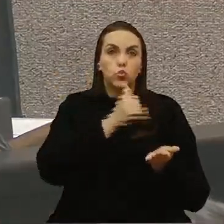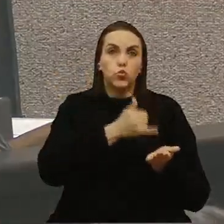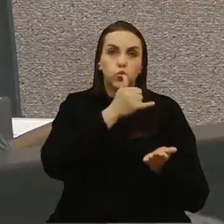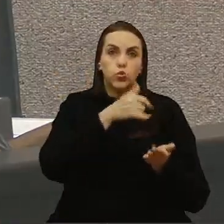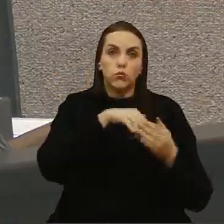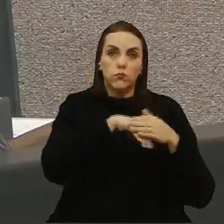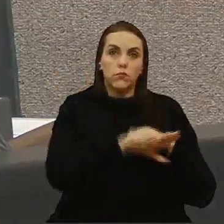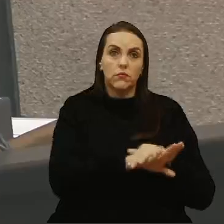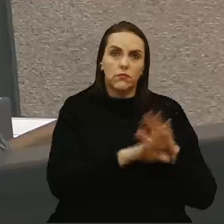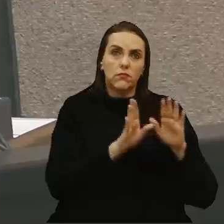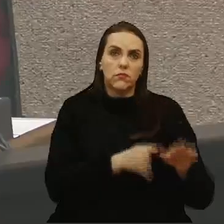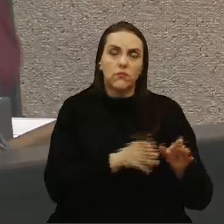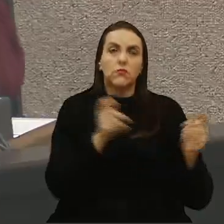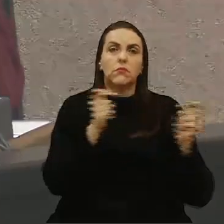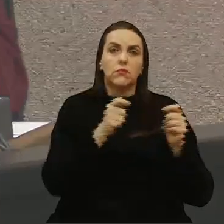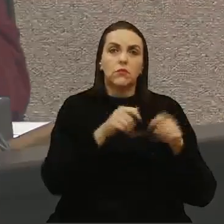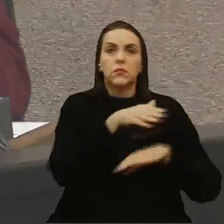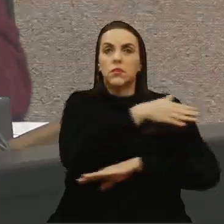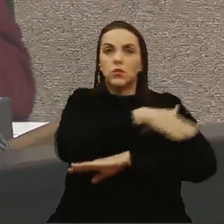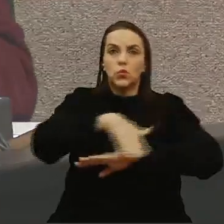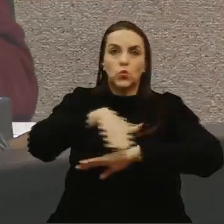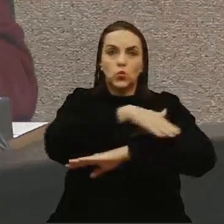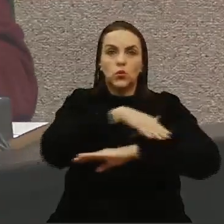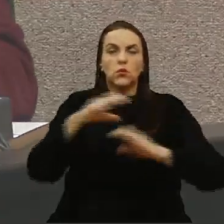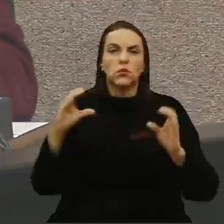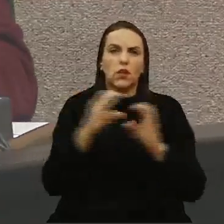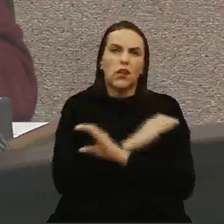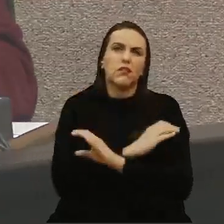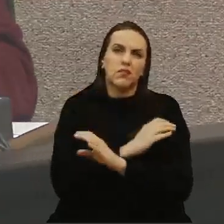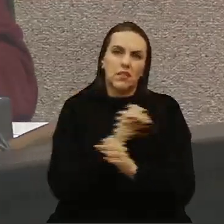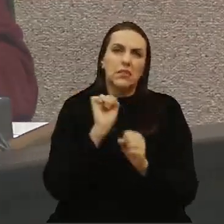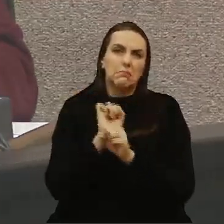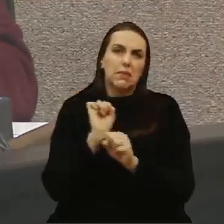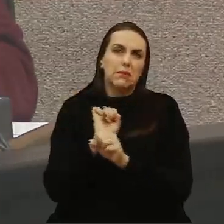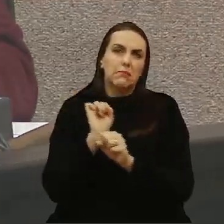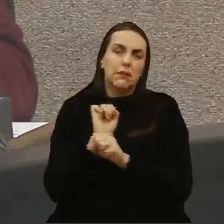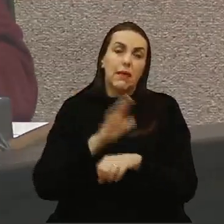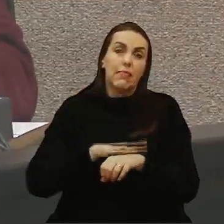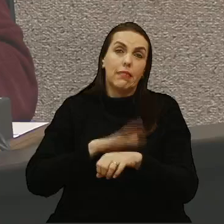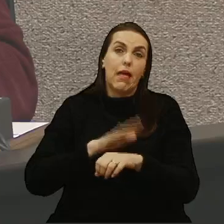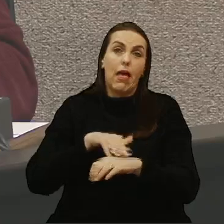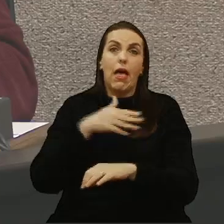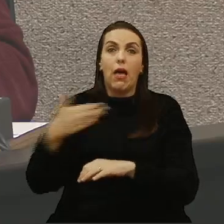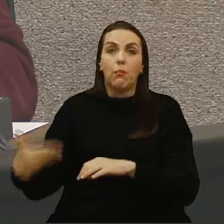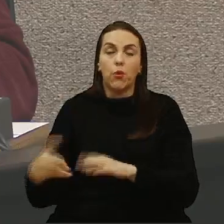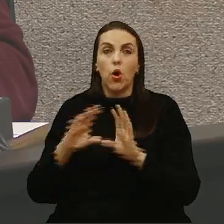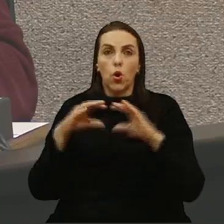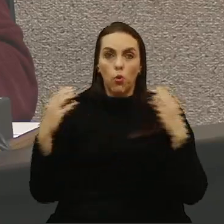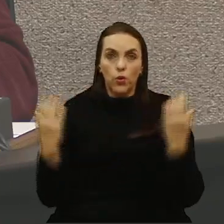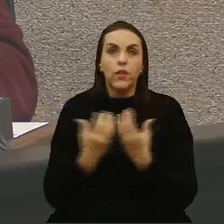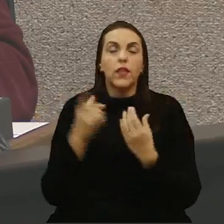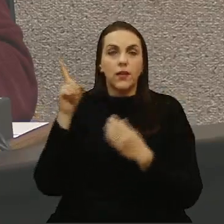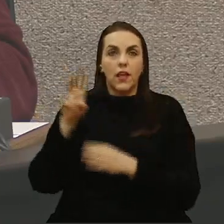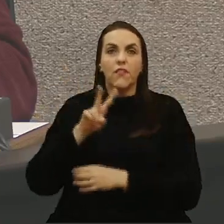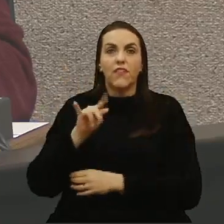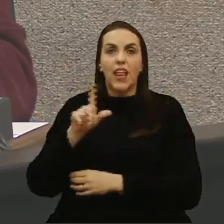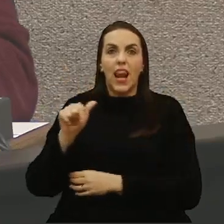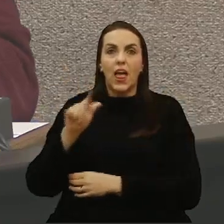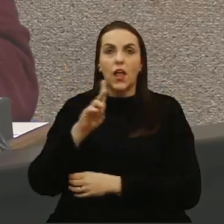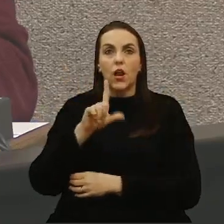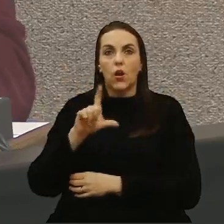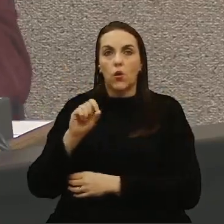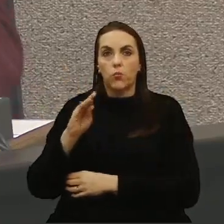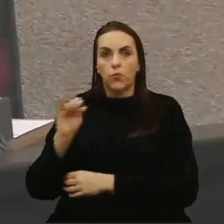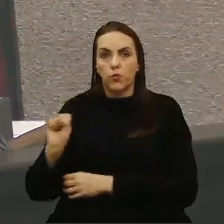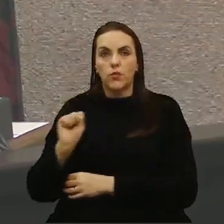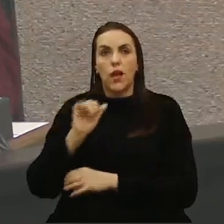que dava para toda a rua, e esperar todo esse tempo, esperar uma manifestação da comunidade do Vila Lobos para anunciar